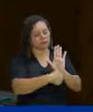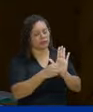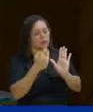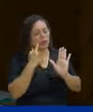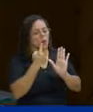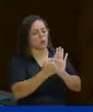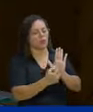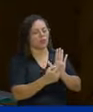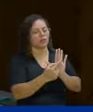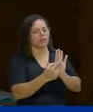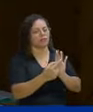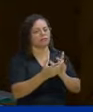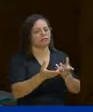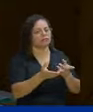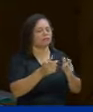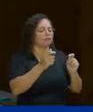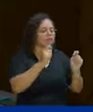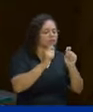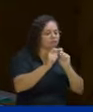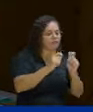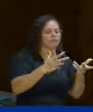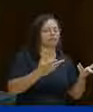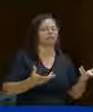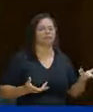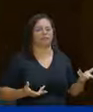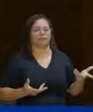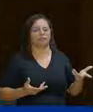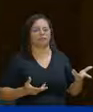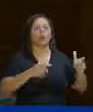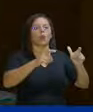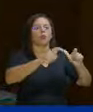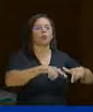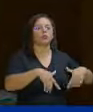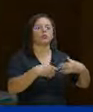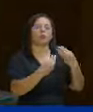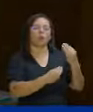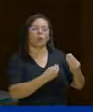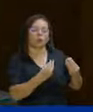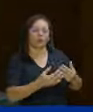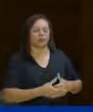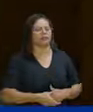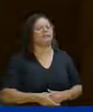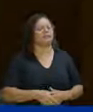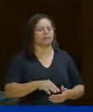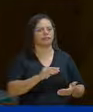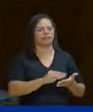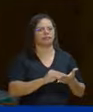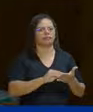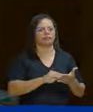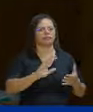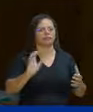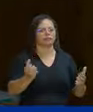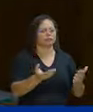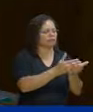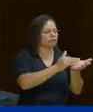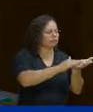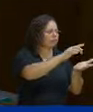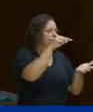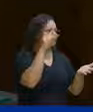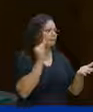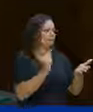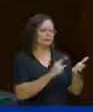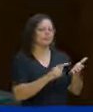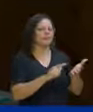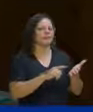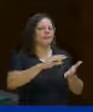consultorias realizadas ou dos processos que atuou. Assim, a documentação juntada aos autos não permite